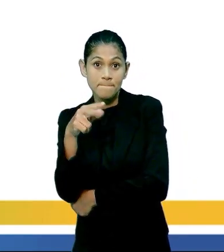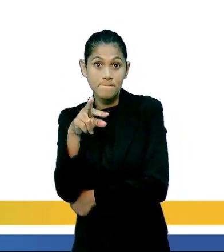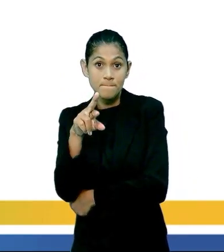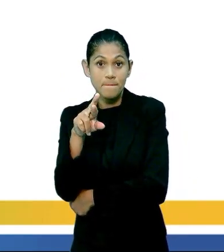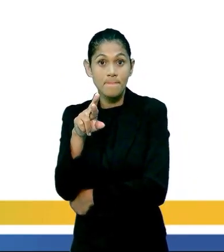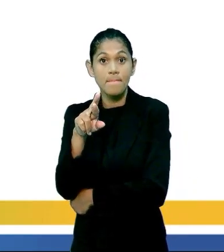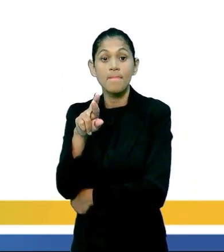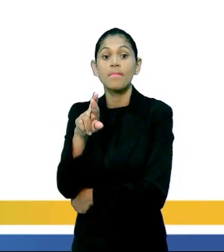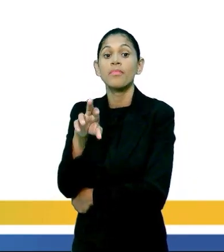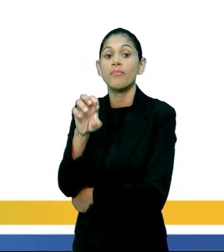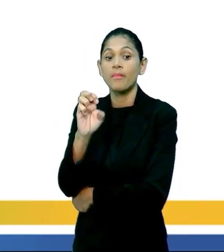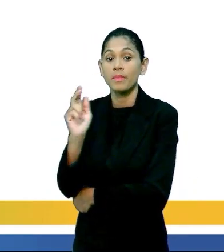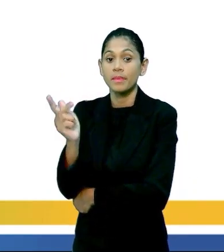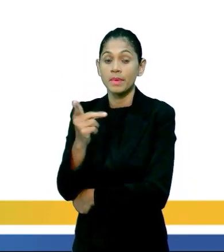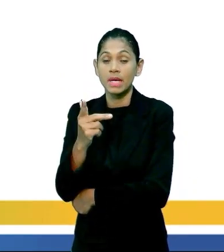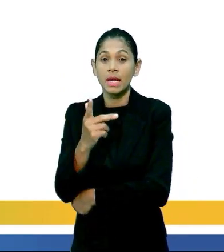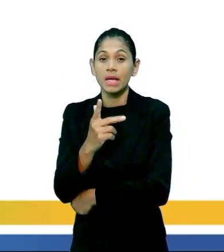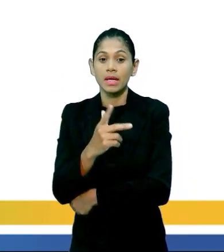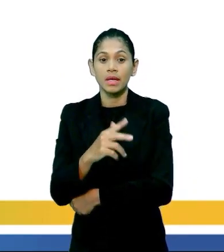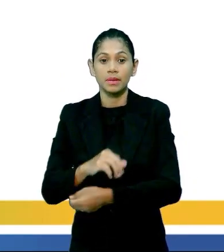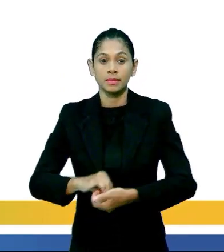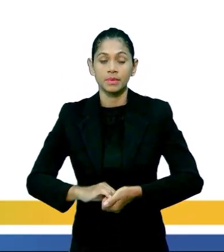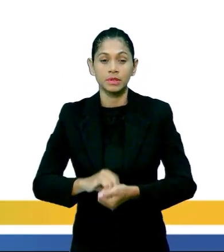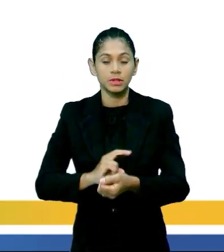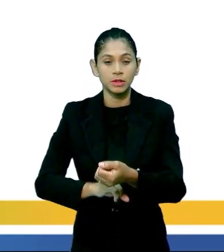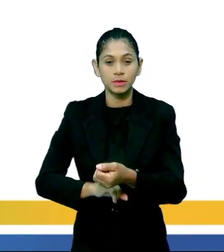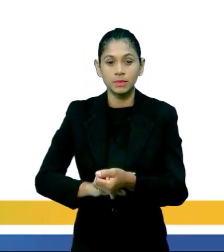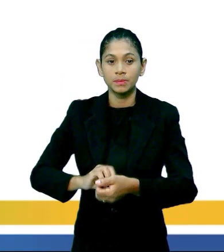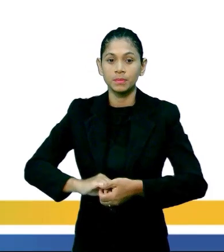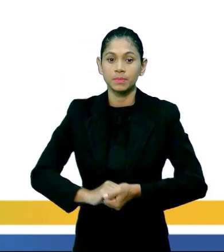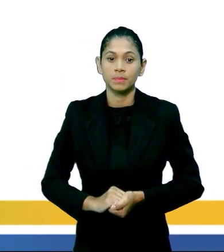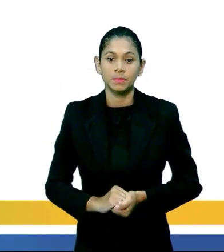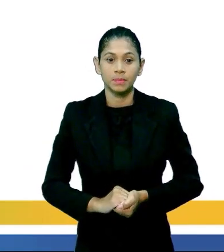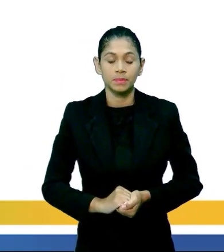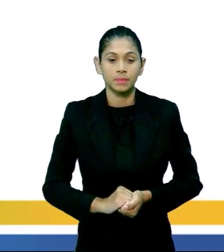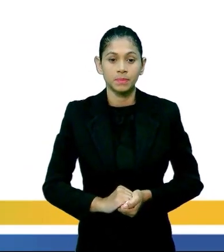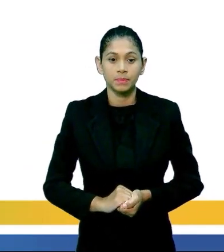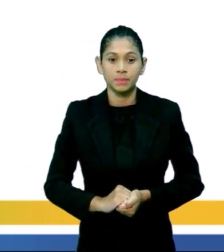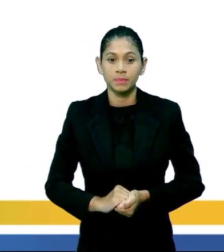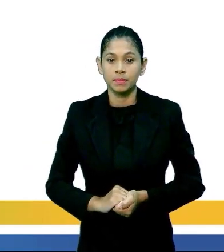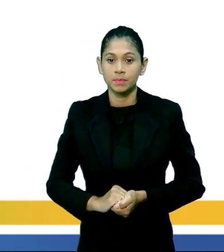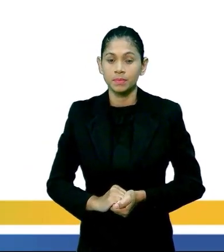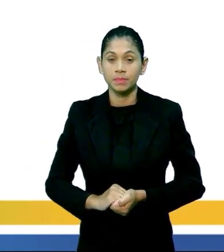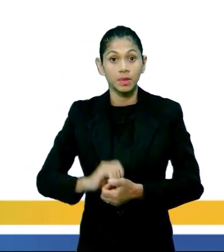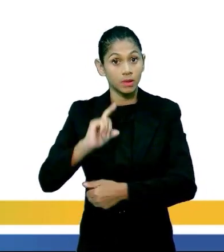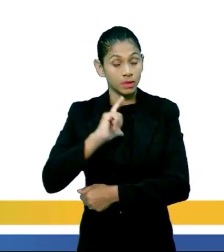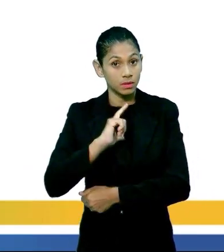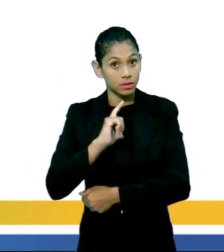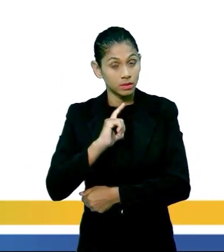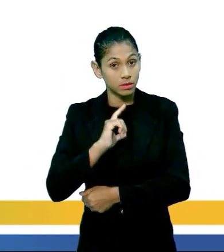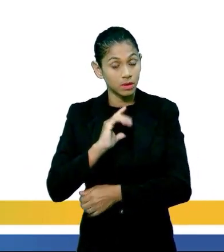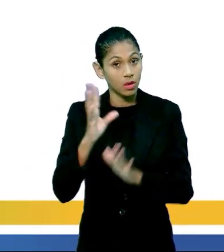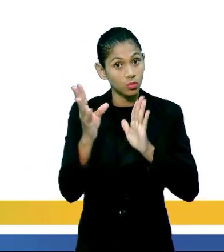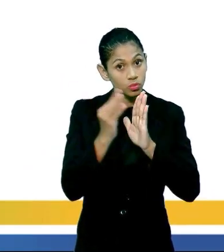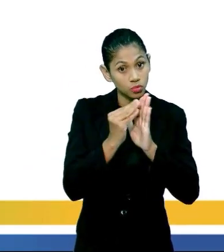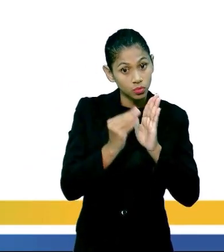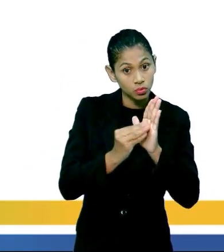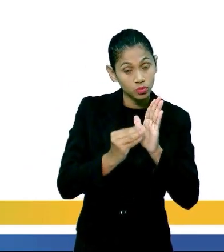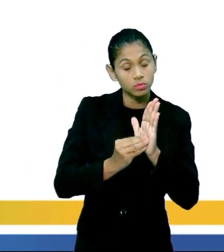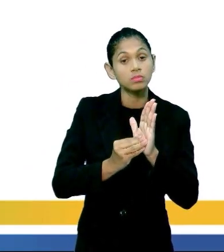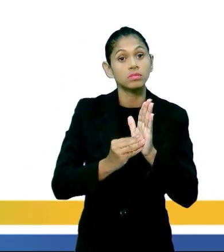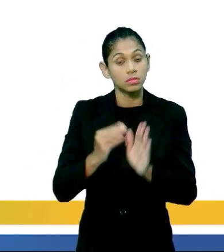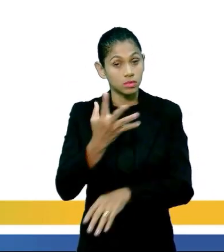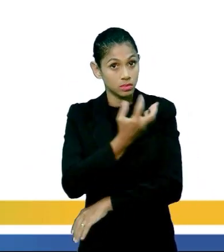maior que 125 e menor ou igual que 250. E a hiperglicemia, taxa maior do